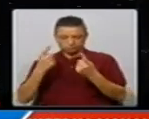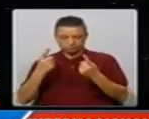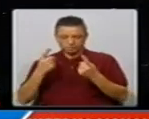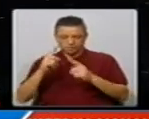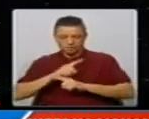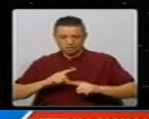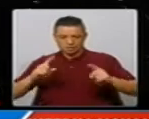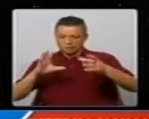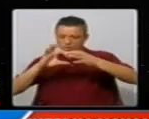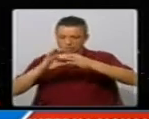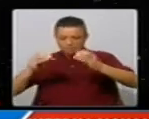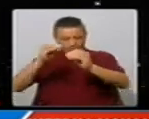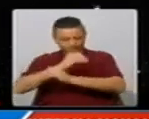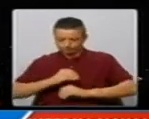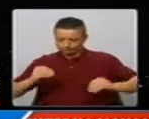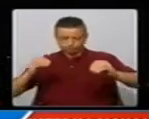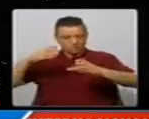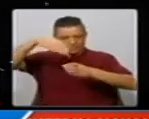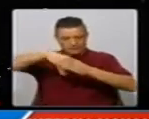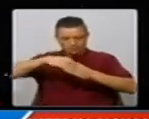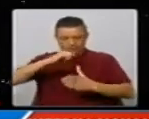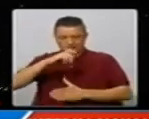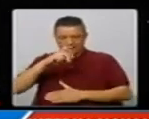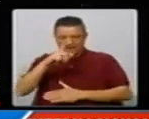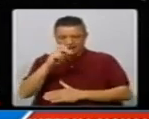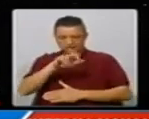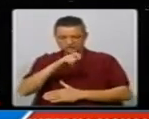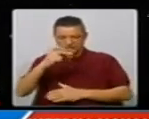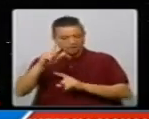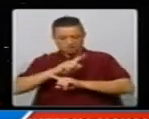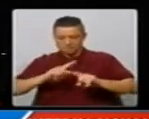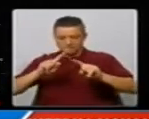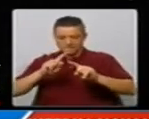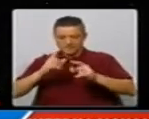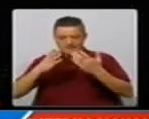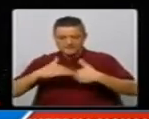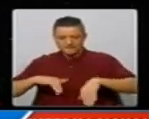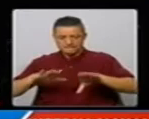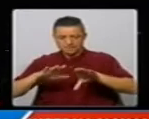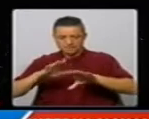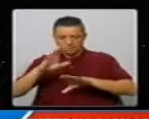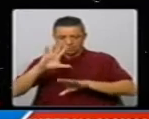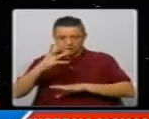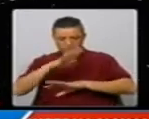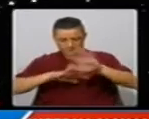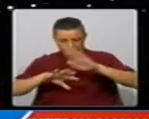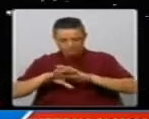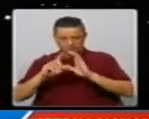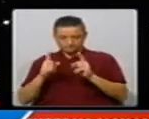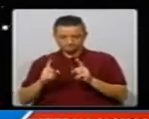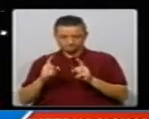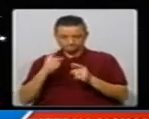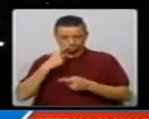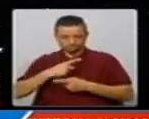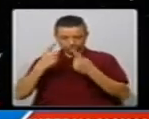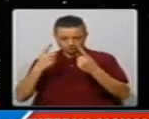não estão ligadas a nenhuma destas galáxias, vagueiam entre o espaço entre as galáxias, mas quando foi feito um autêntico